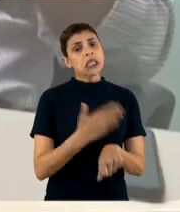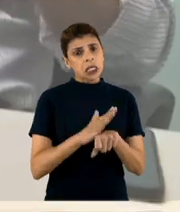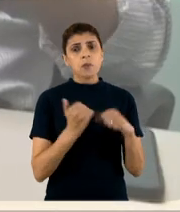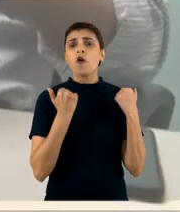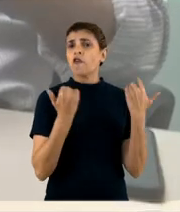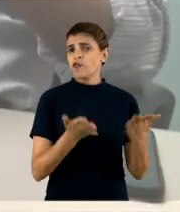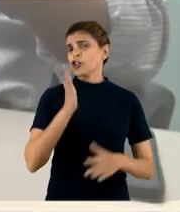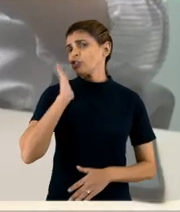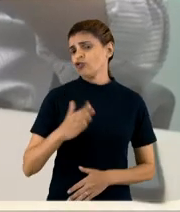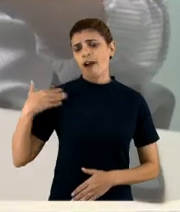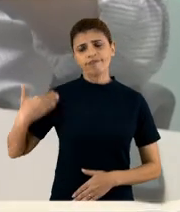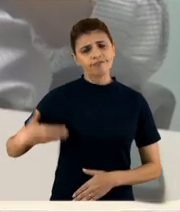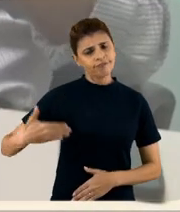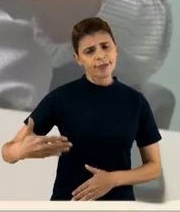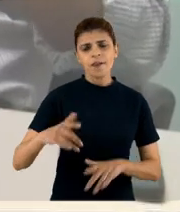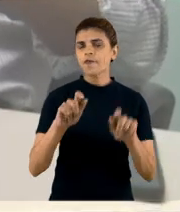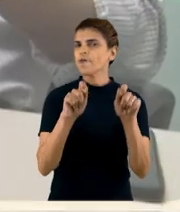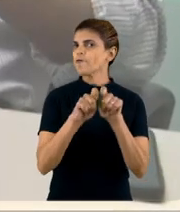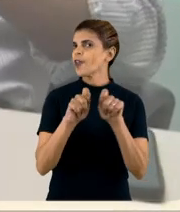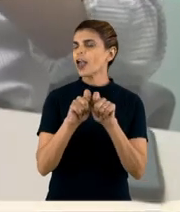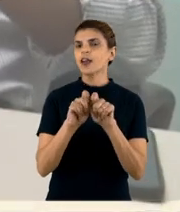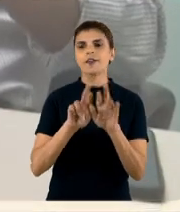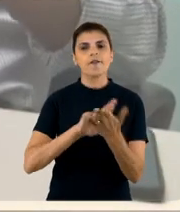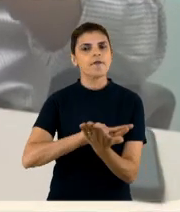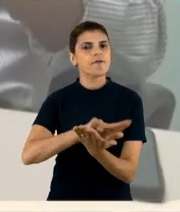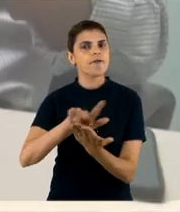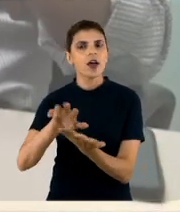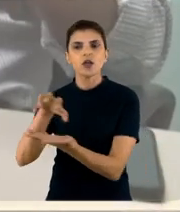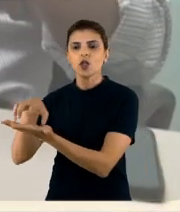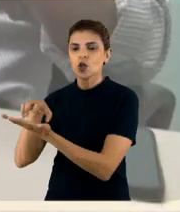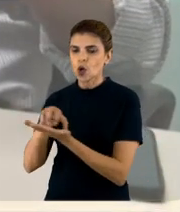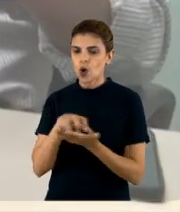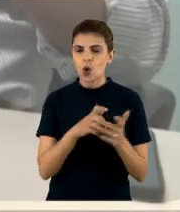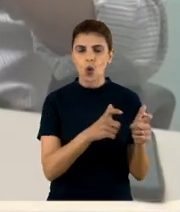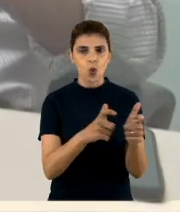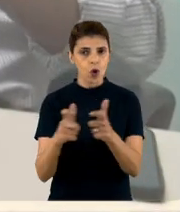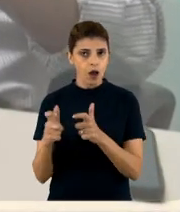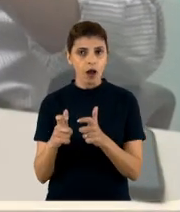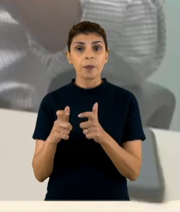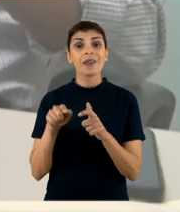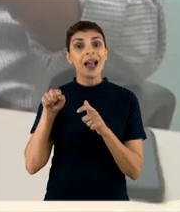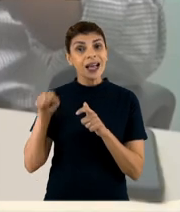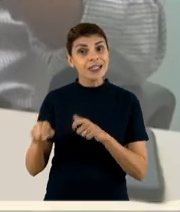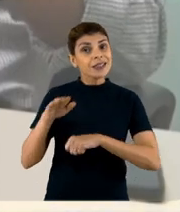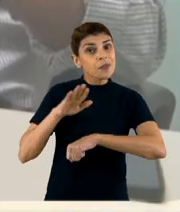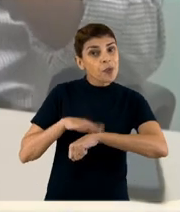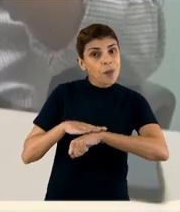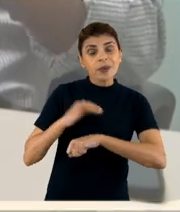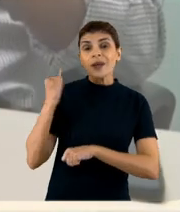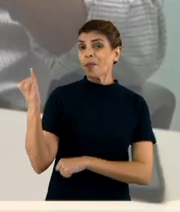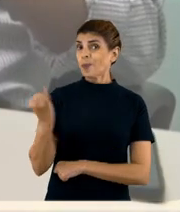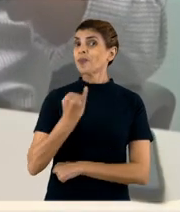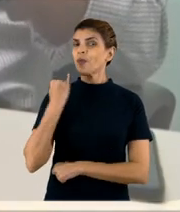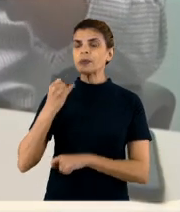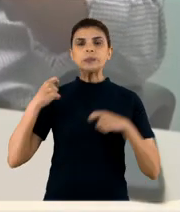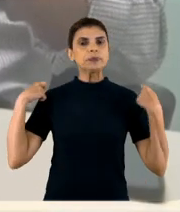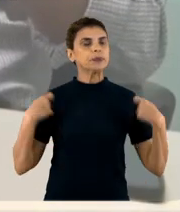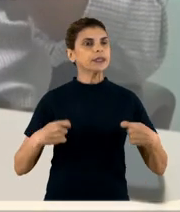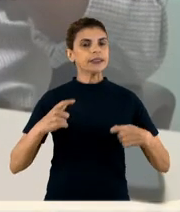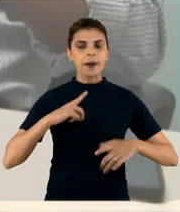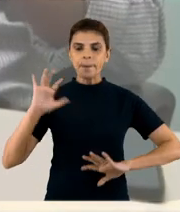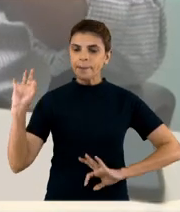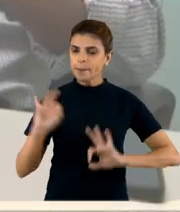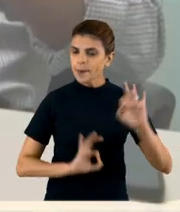treinamento já vem sendo oferecido, já vem sendo feito nessas diversas unidades. Então, esse aspecto é muito importante. Os profissionais de